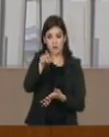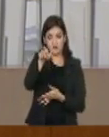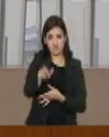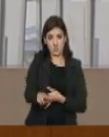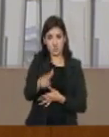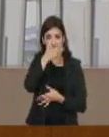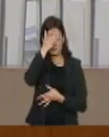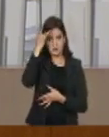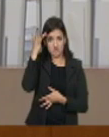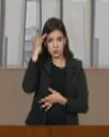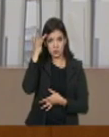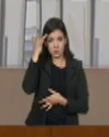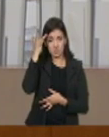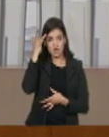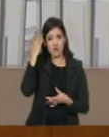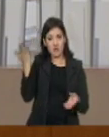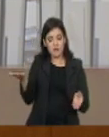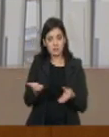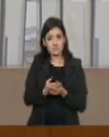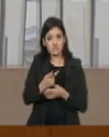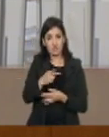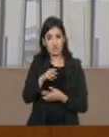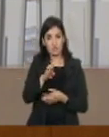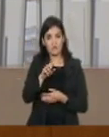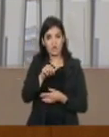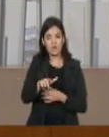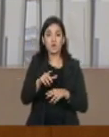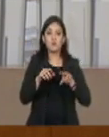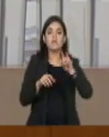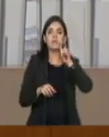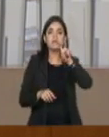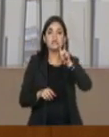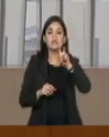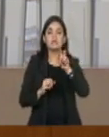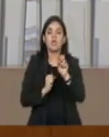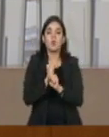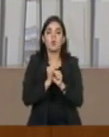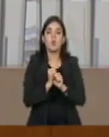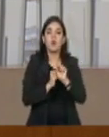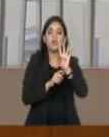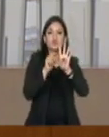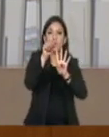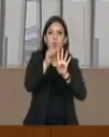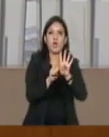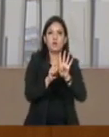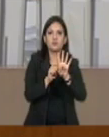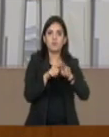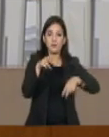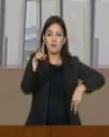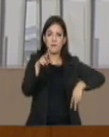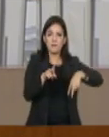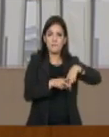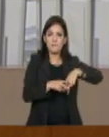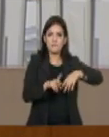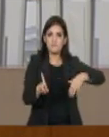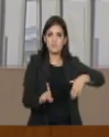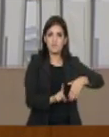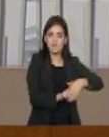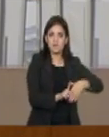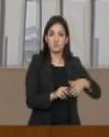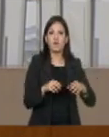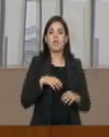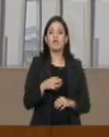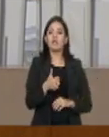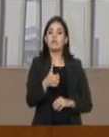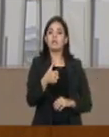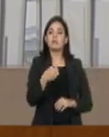recurso extraordinário em ação penal à pena de 5 anos, 4 meses de reclusão em regime fechado e a pena pecuniária de 13